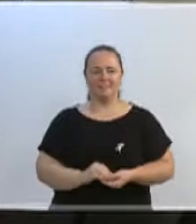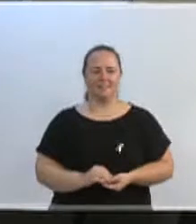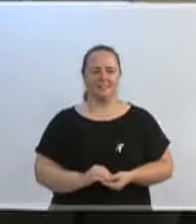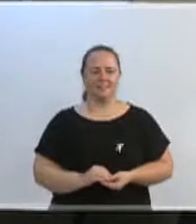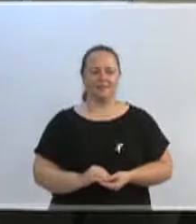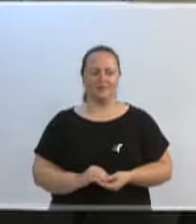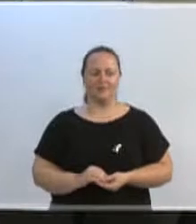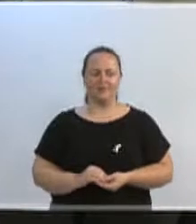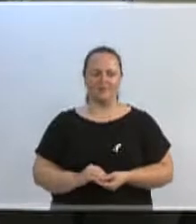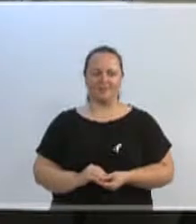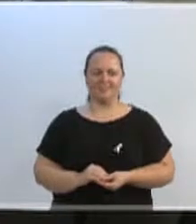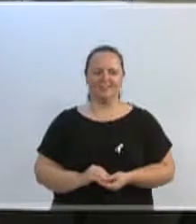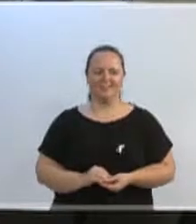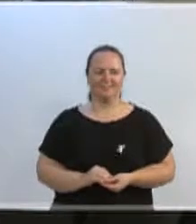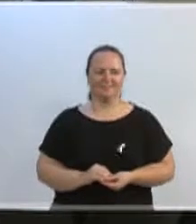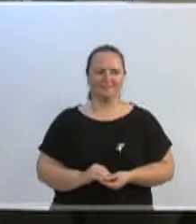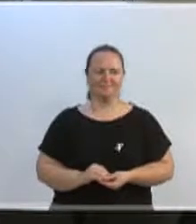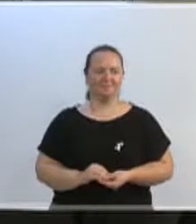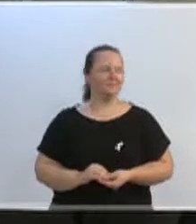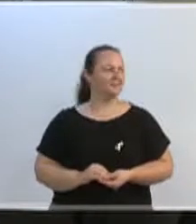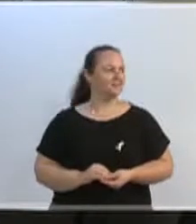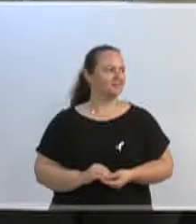favor.